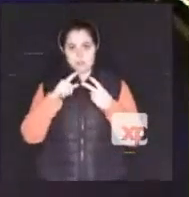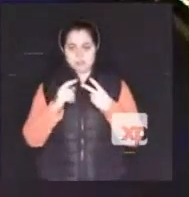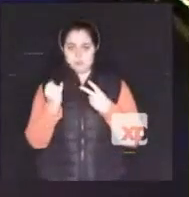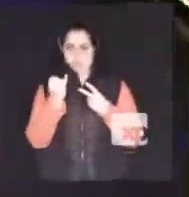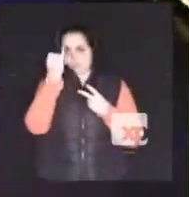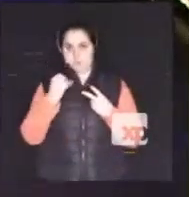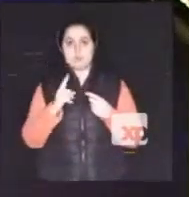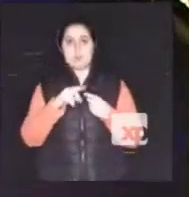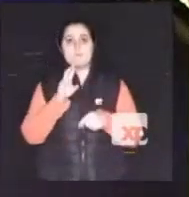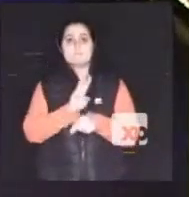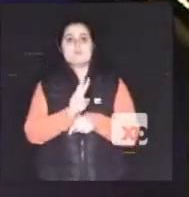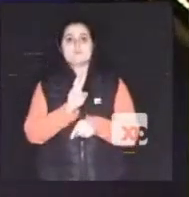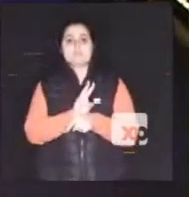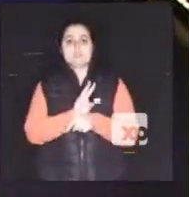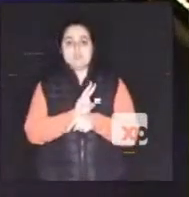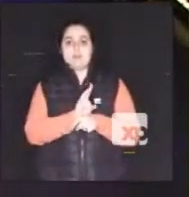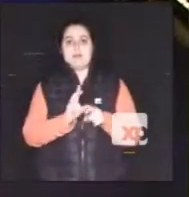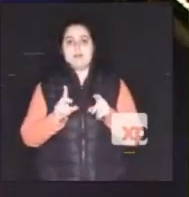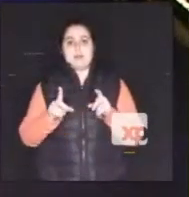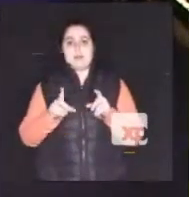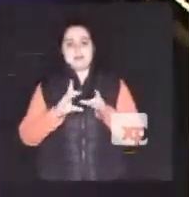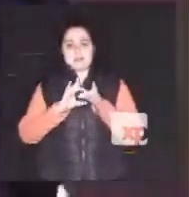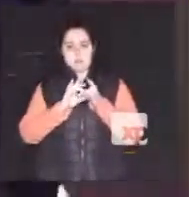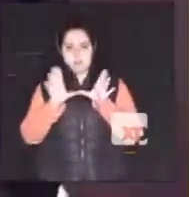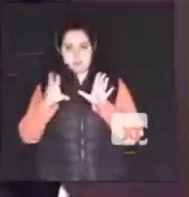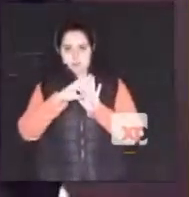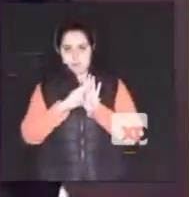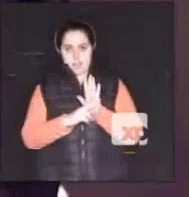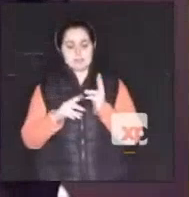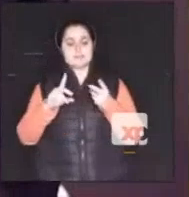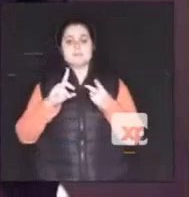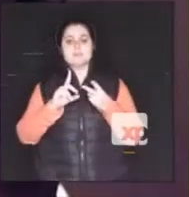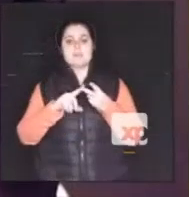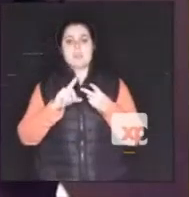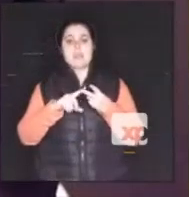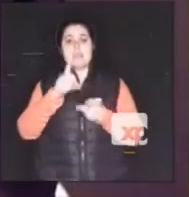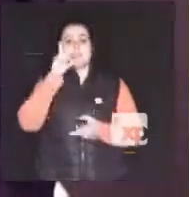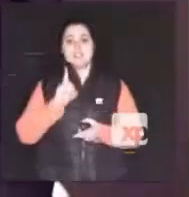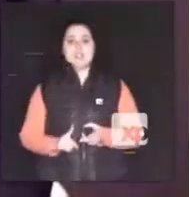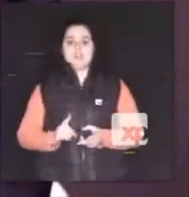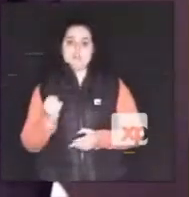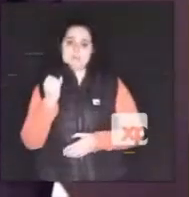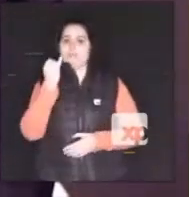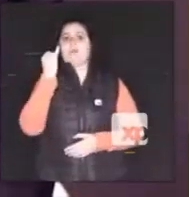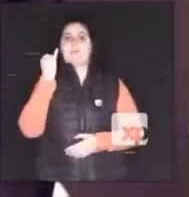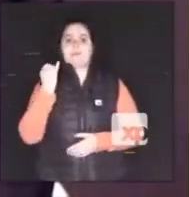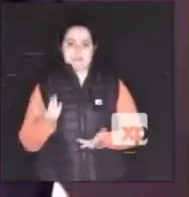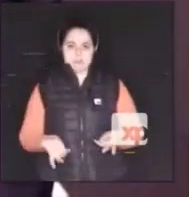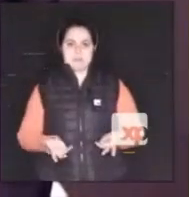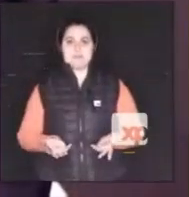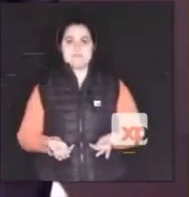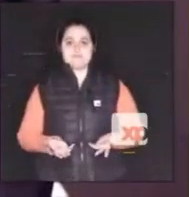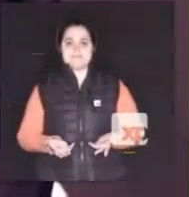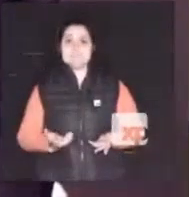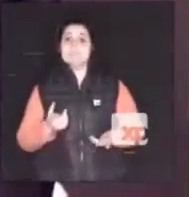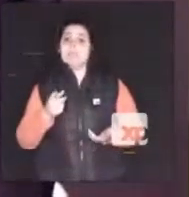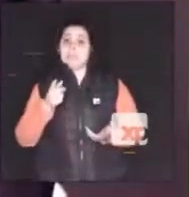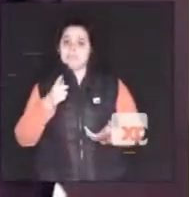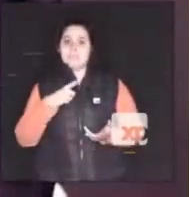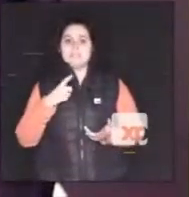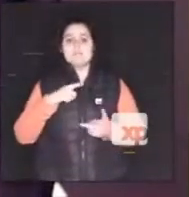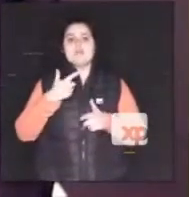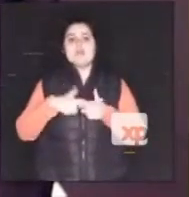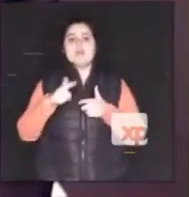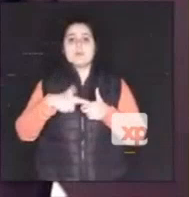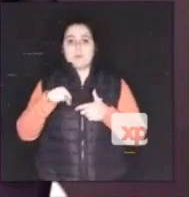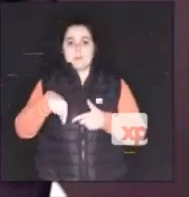papéis proteger as regras da democracia e proteger direitos fundamentais houve um problema de